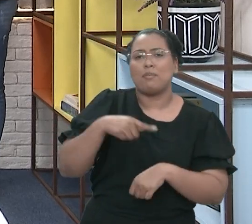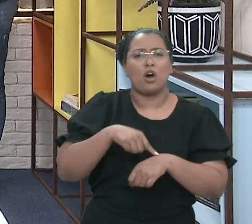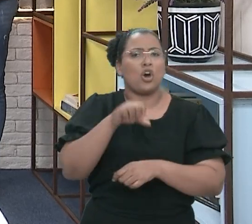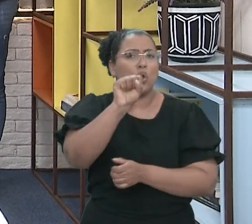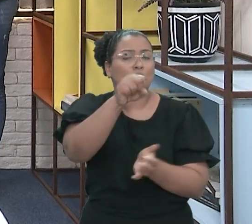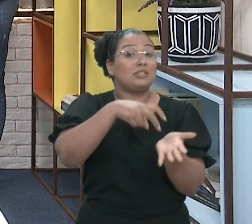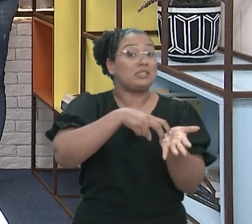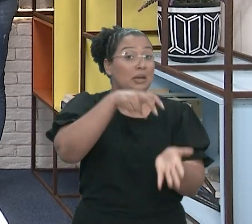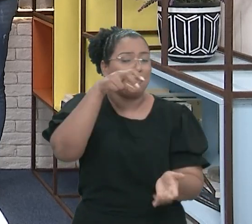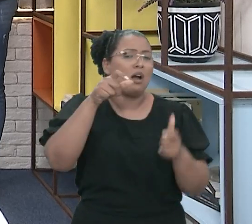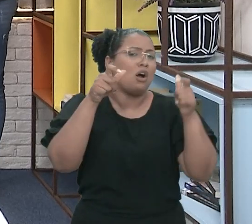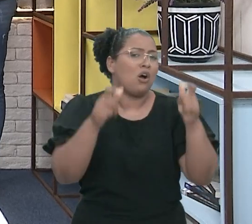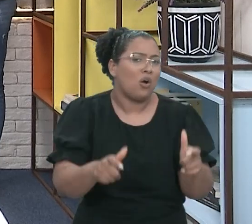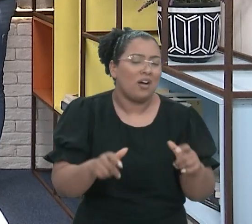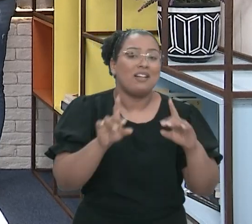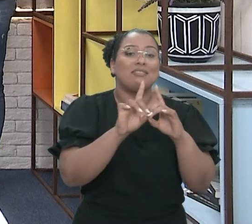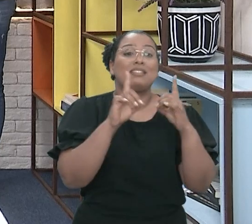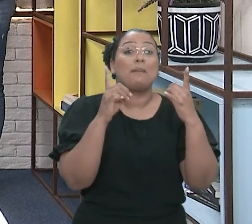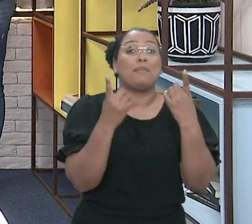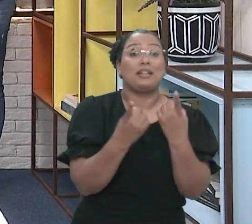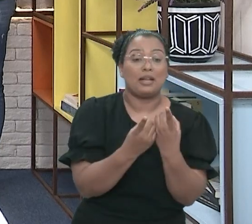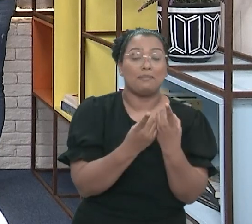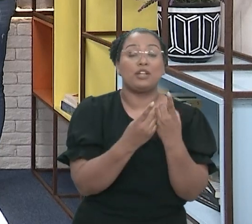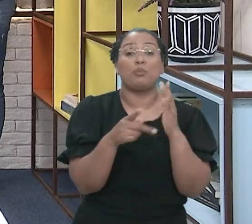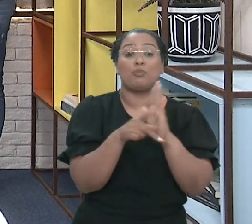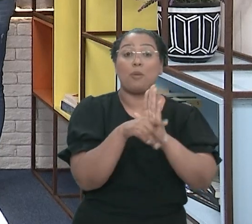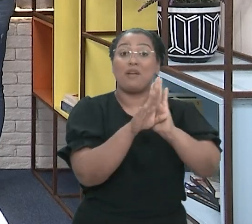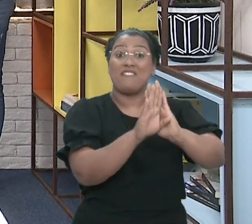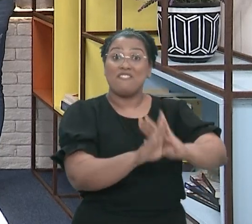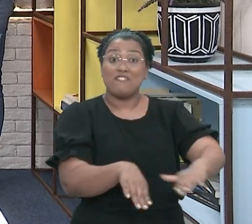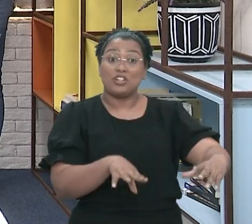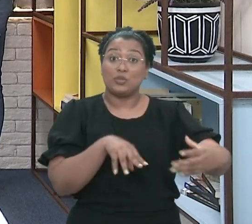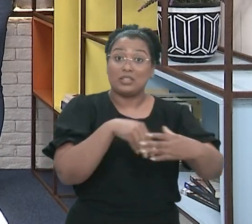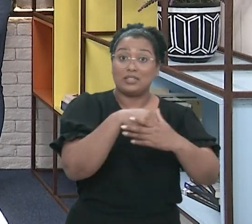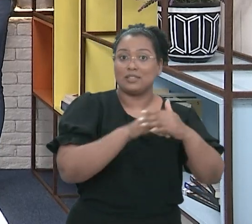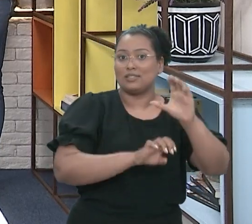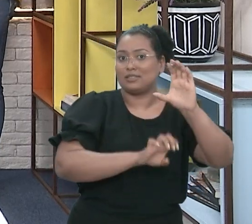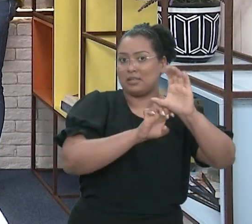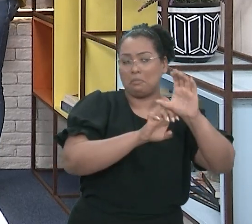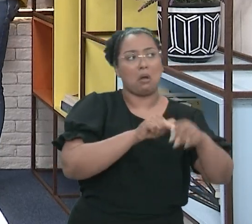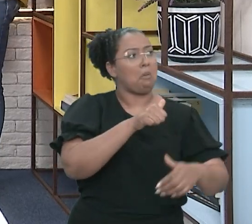horas da manhã, no Departamento de Educação Infantil do CEPAI.